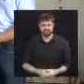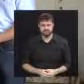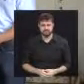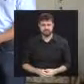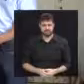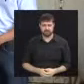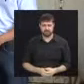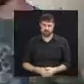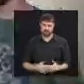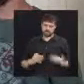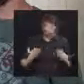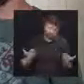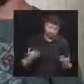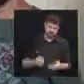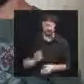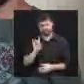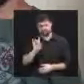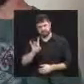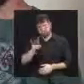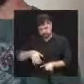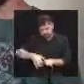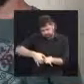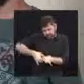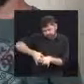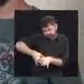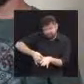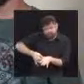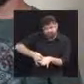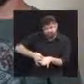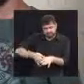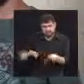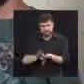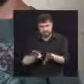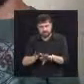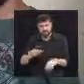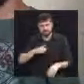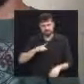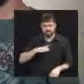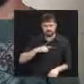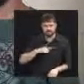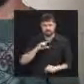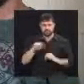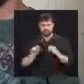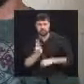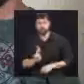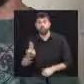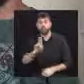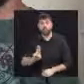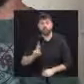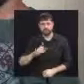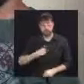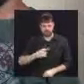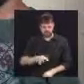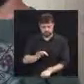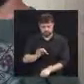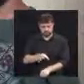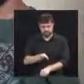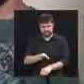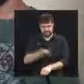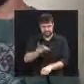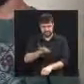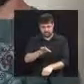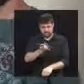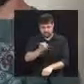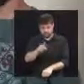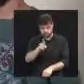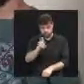que não foi só o microsistema que eu utilizei. Também usei o que a gente chama de Qigong. Também